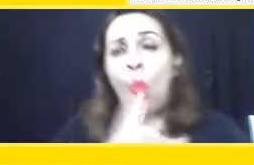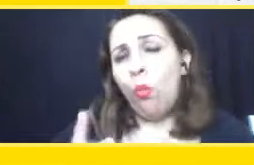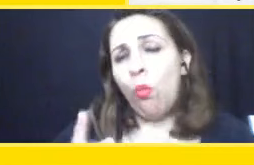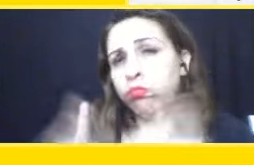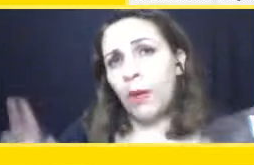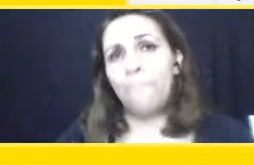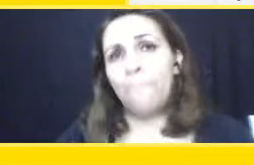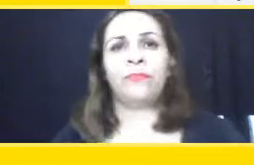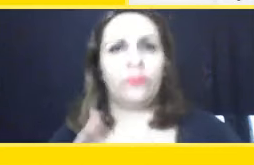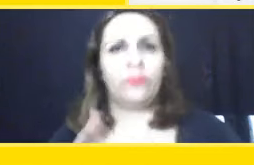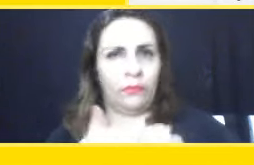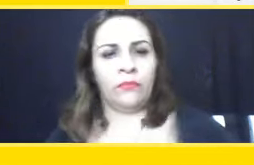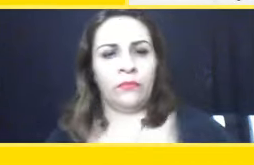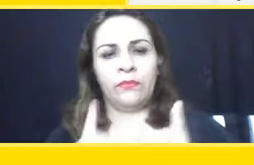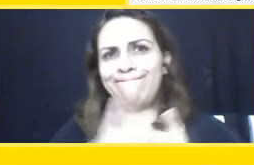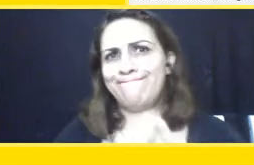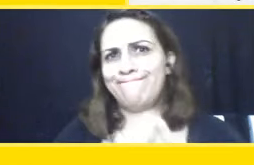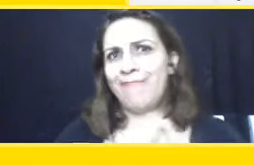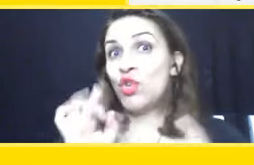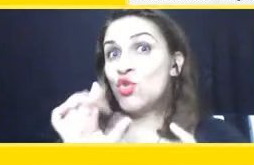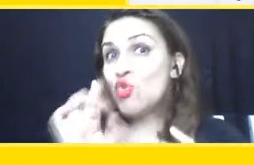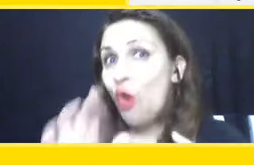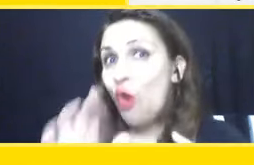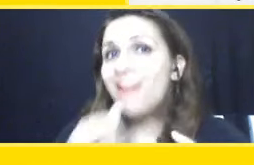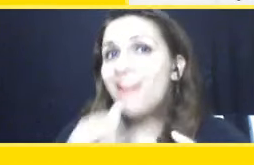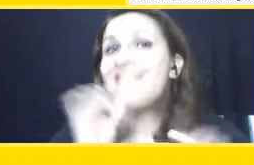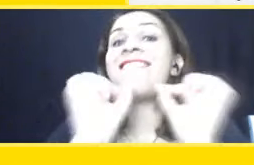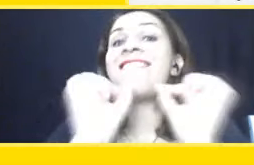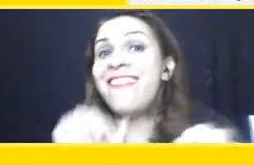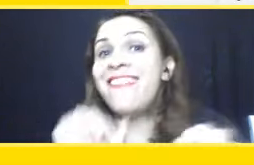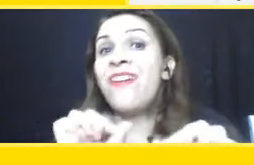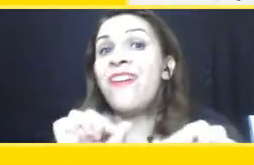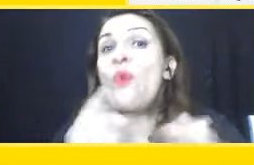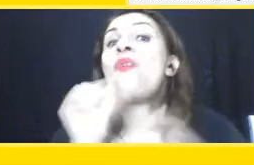que aí nós tivemos aí, infelizmente, tá, né,